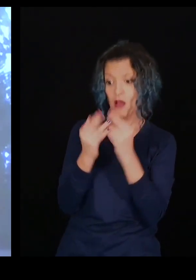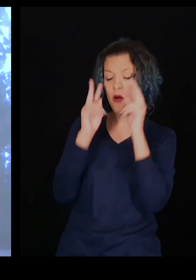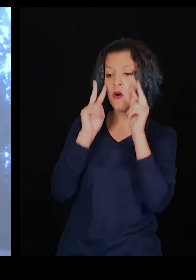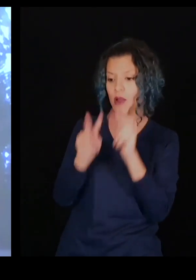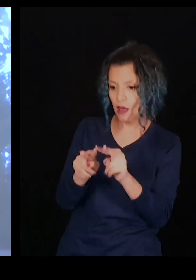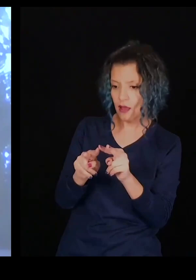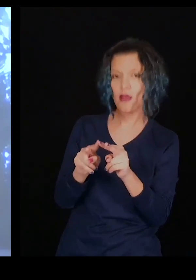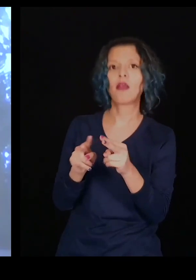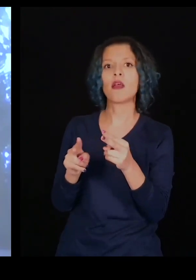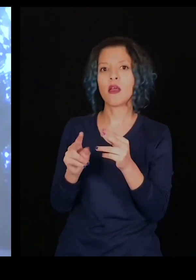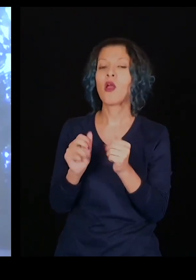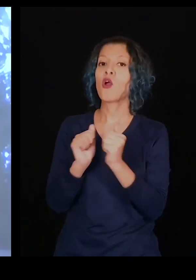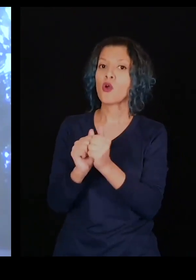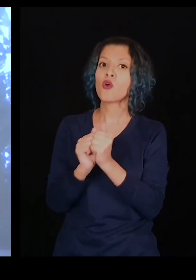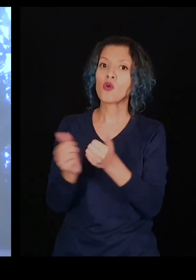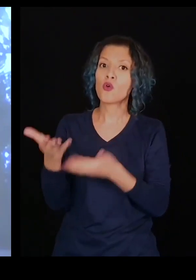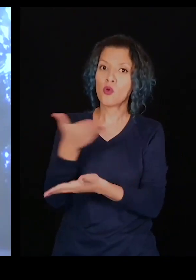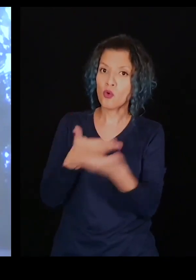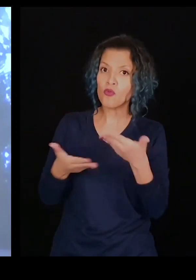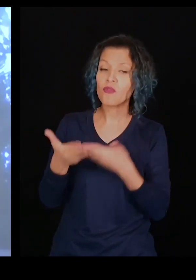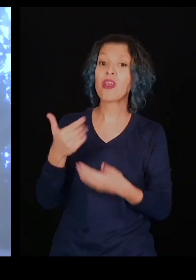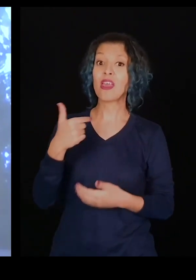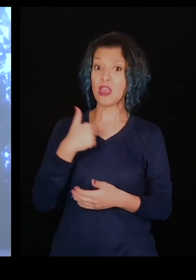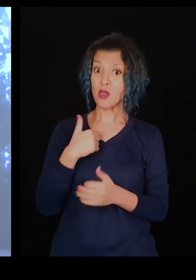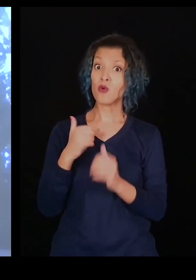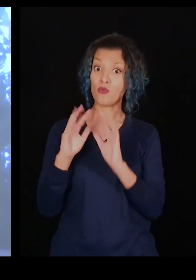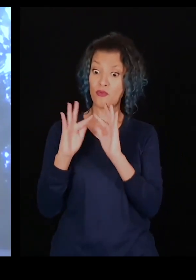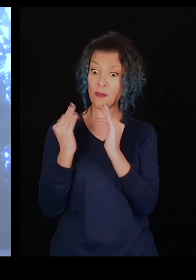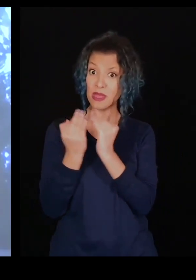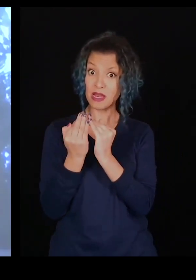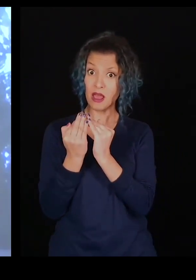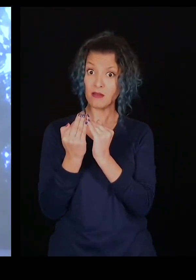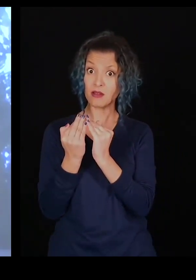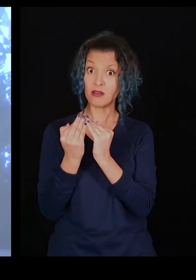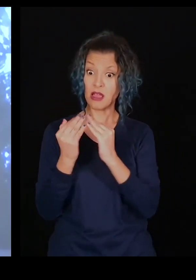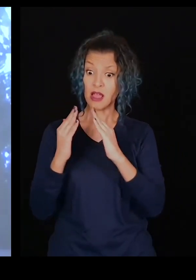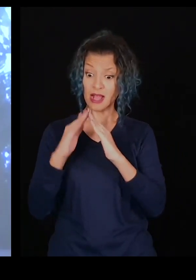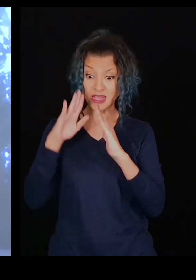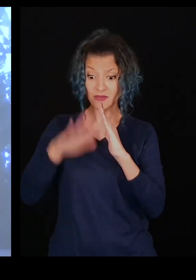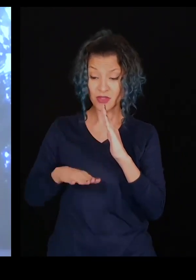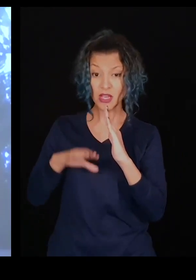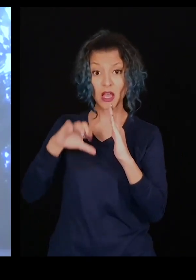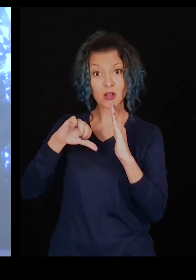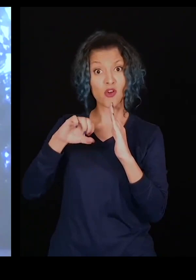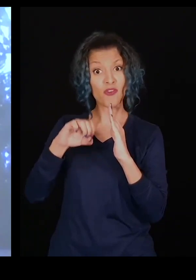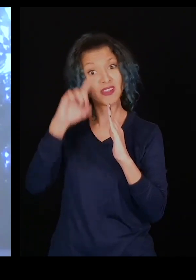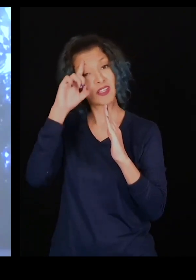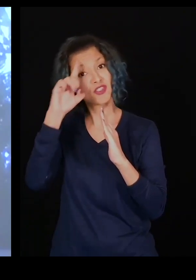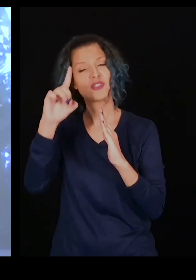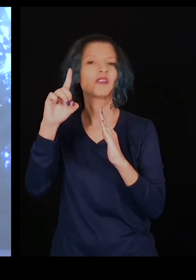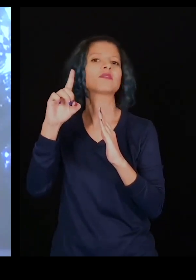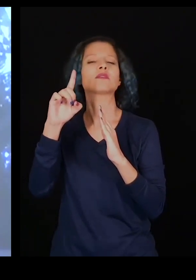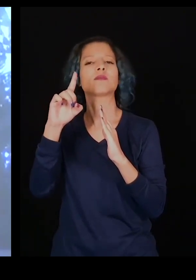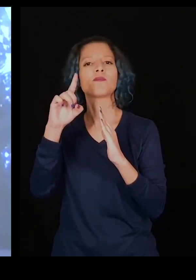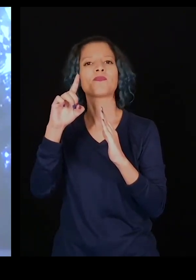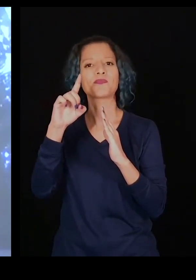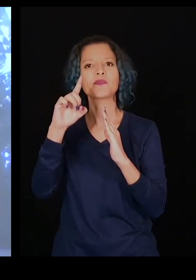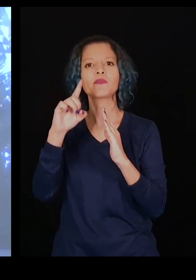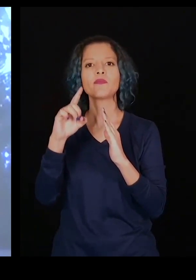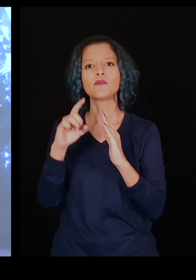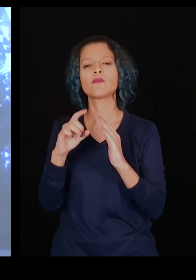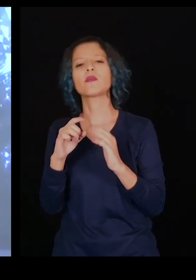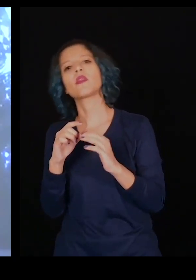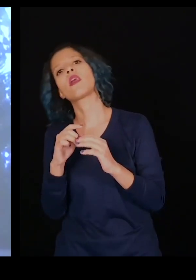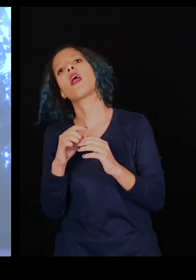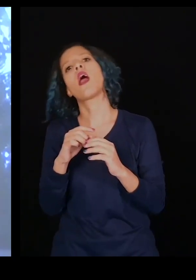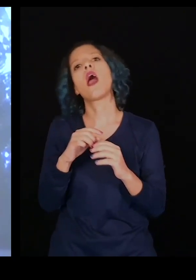minha família há 90 dias, vivendo 24 horas por dia, só de vez em quando que eu desço para o Rio, hoje estou aqui, até porque